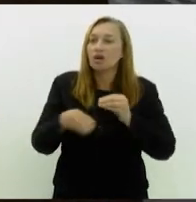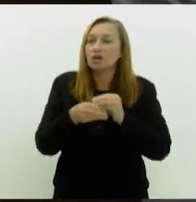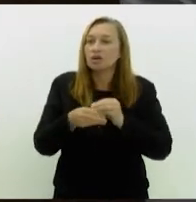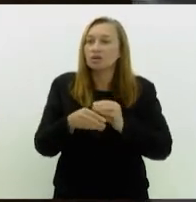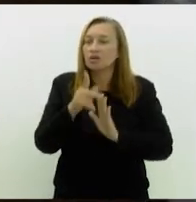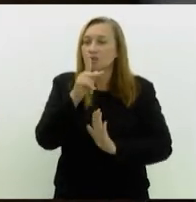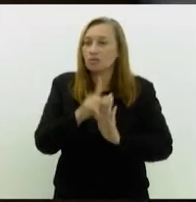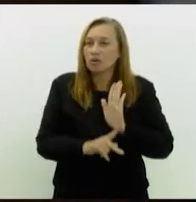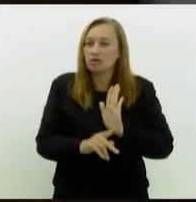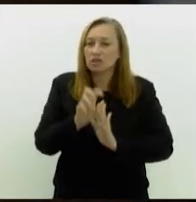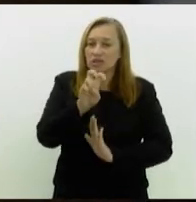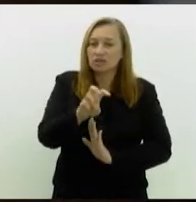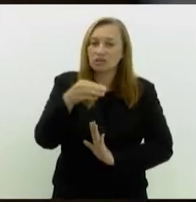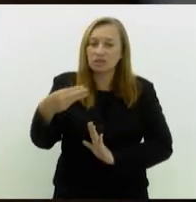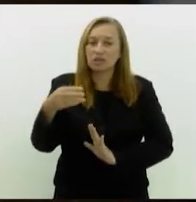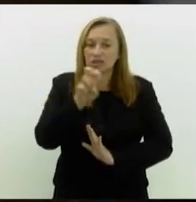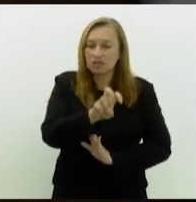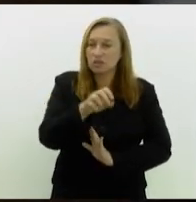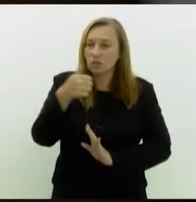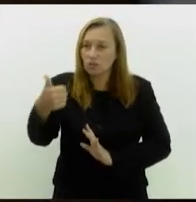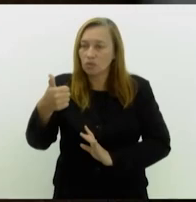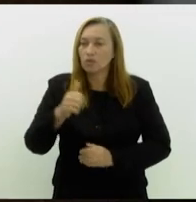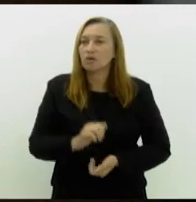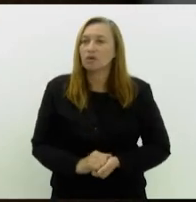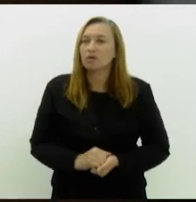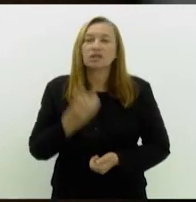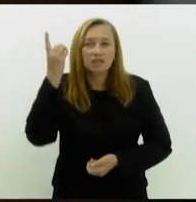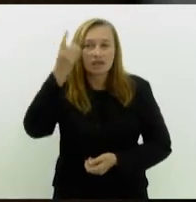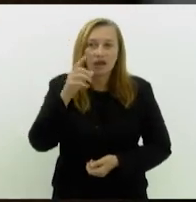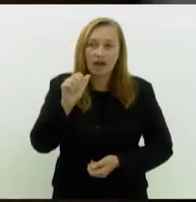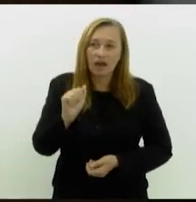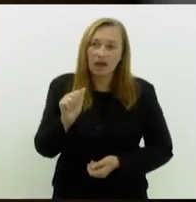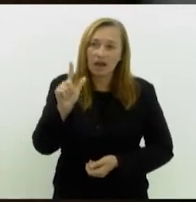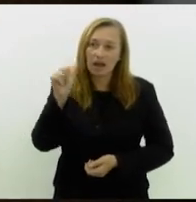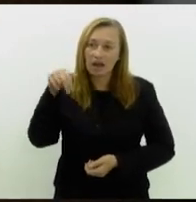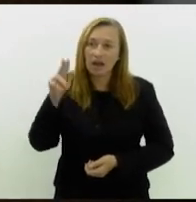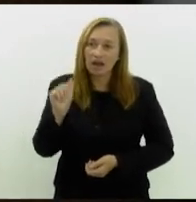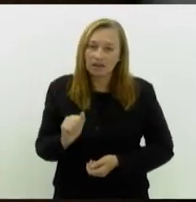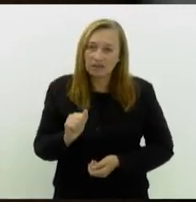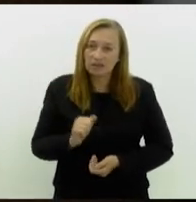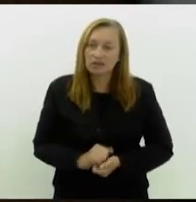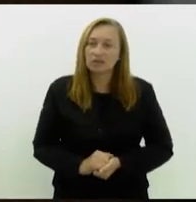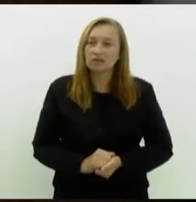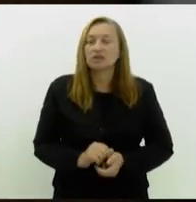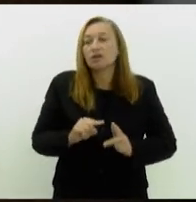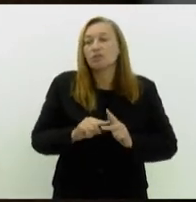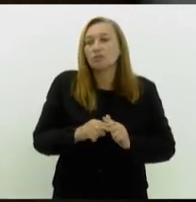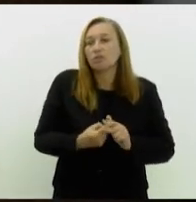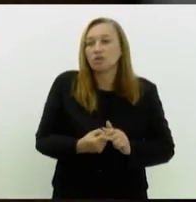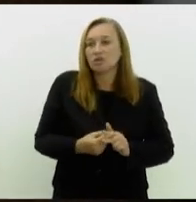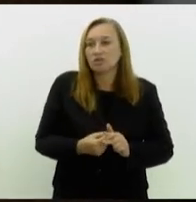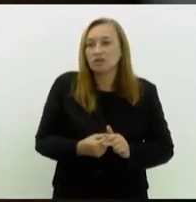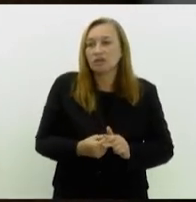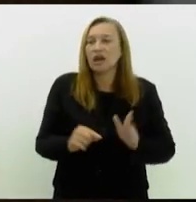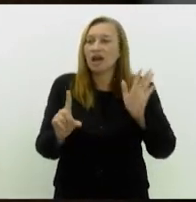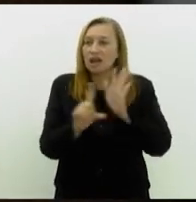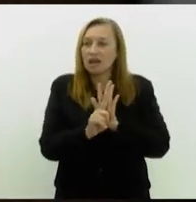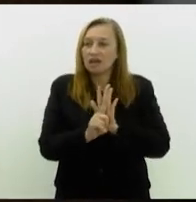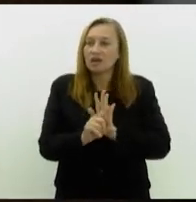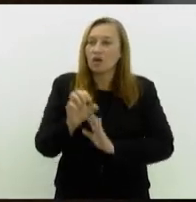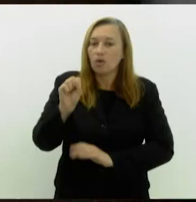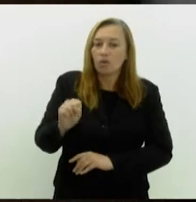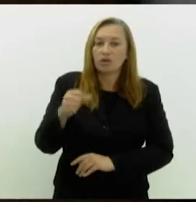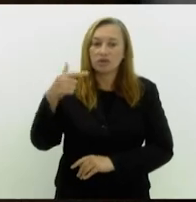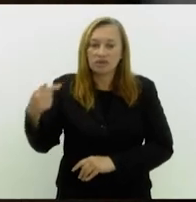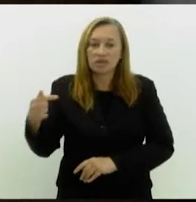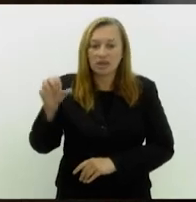ao projeto 53 da deputada Lana que por sua vez modifica a lei